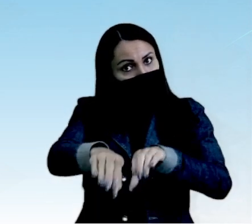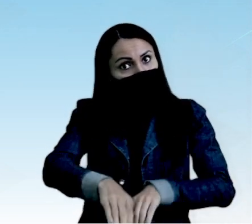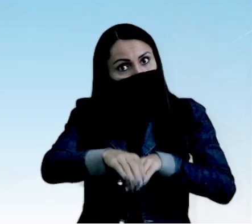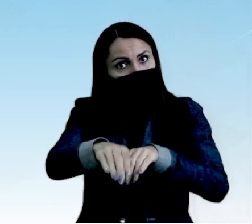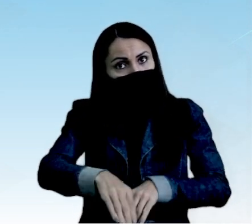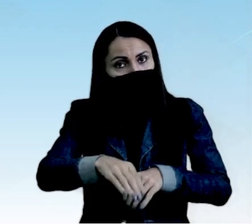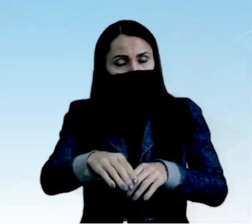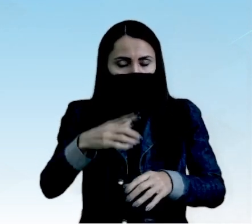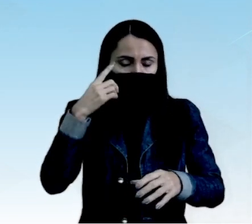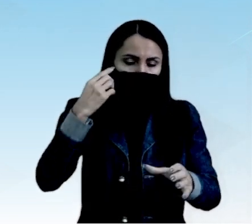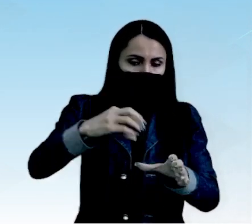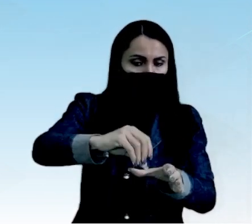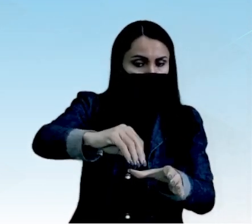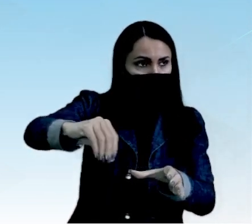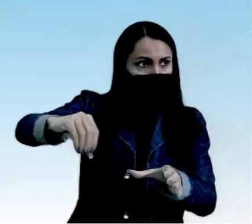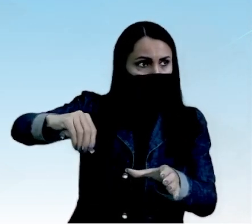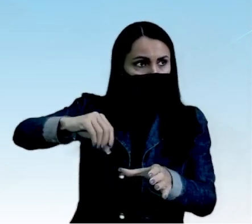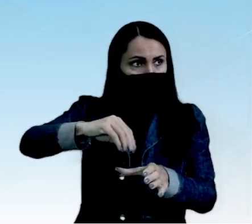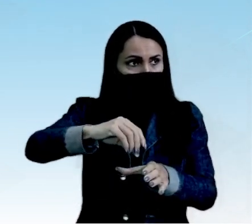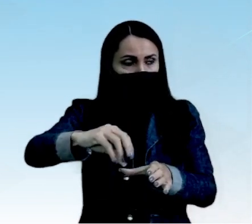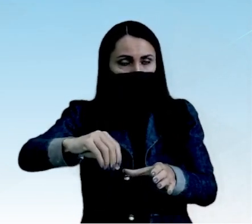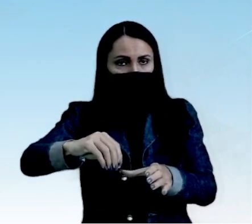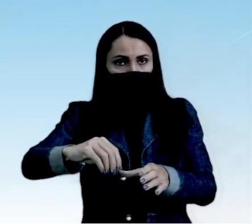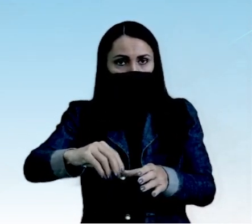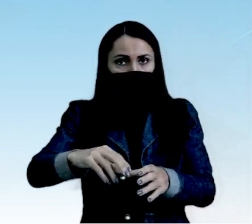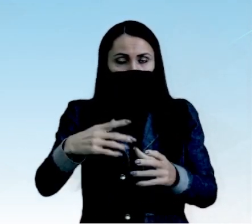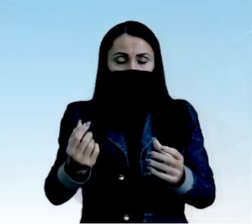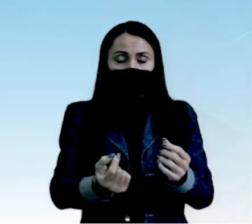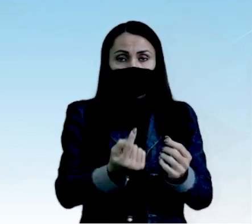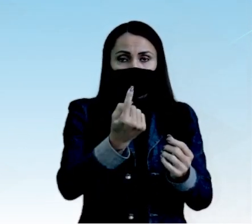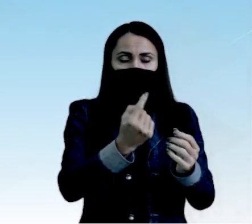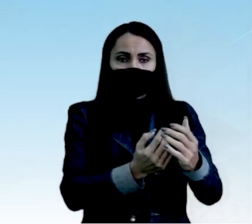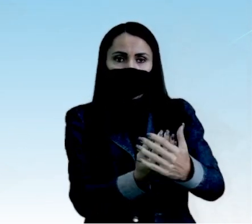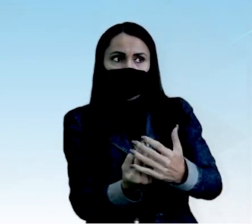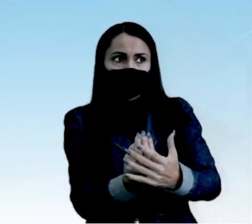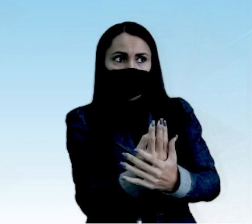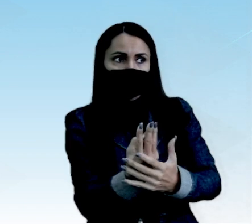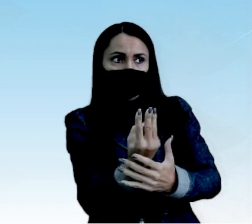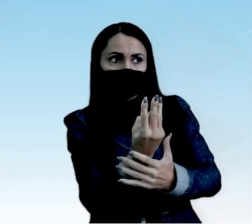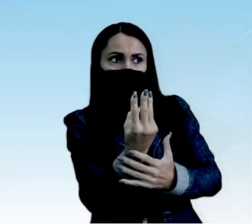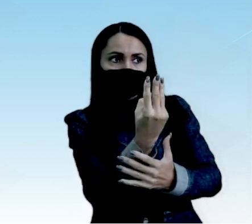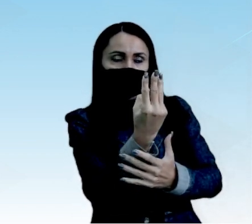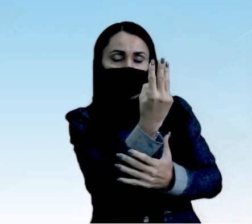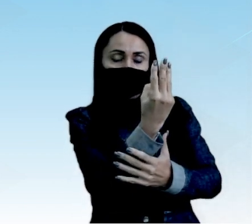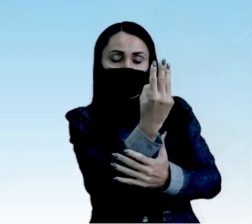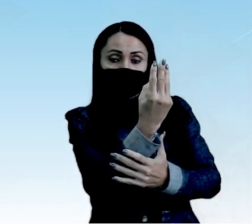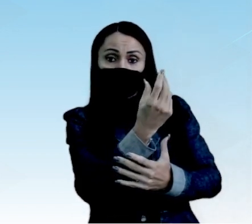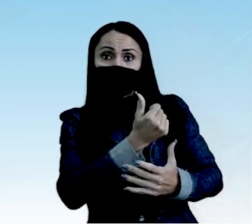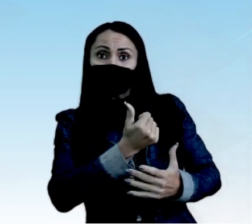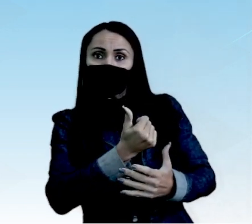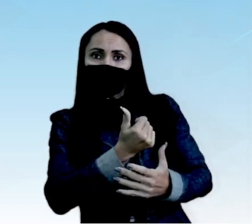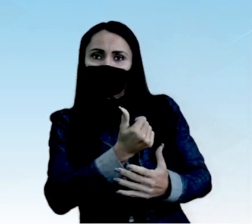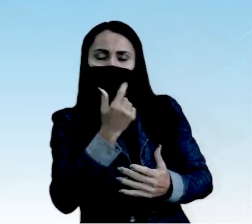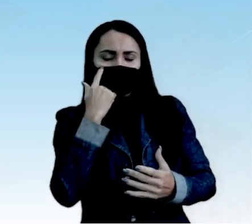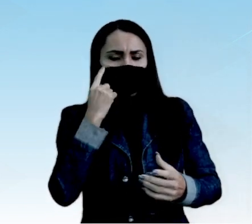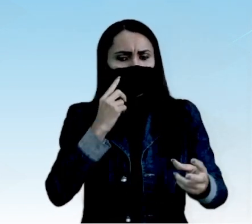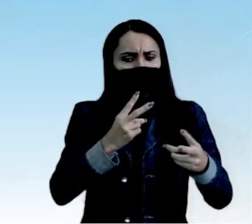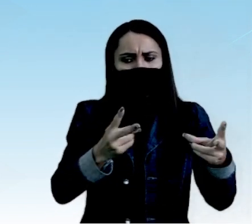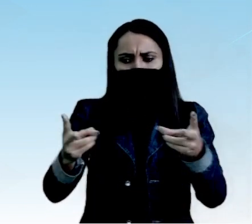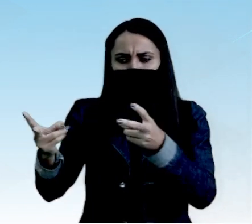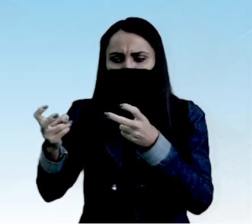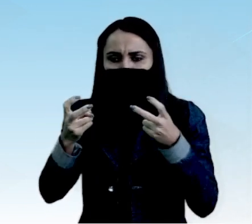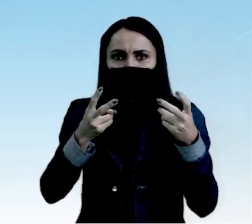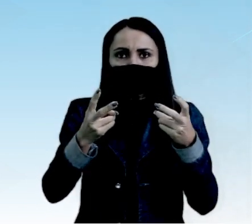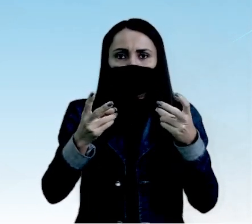semente, tá? Uma cova muito próxima da outra. Aí a primeira que cresceu inibiu a outra, a produção caiu. Então ele foi vendo qual era